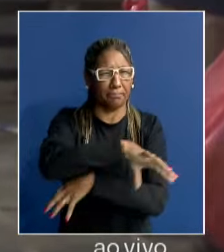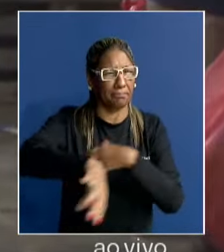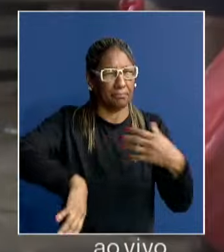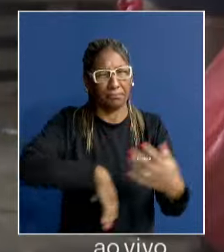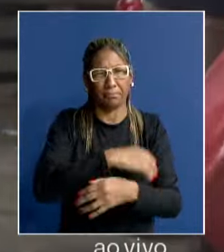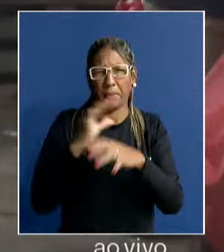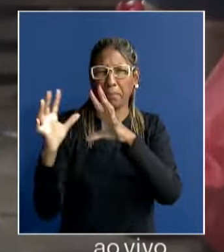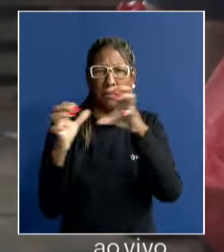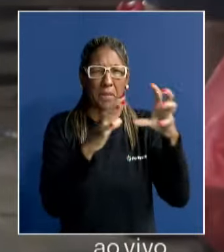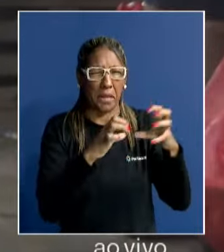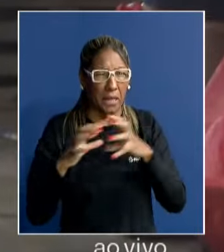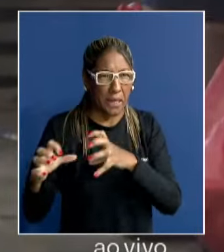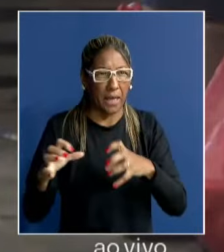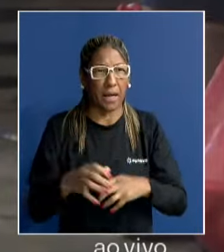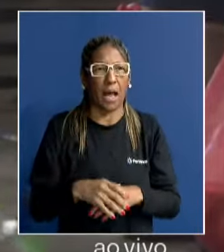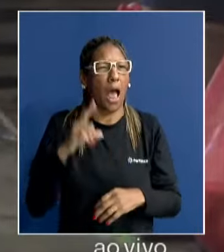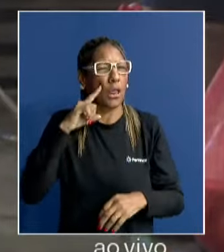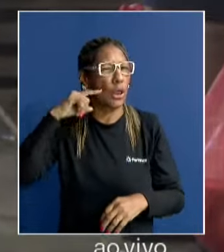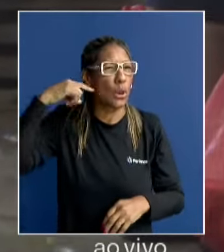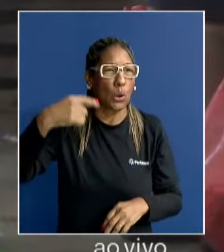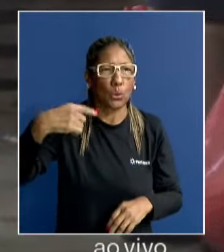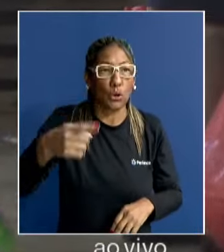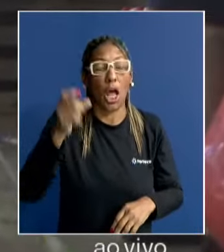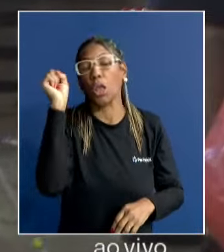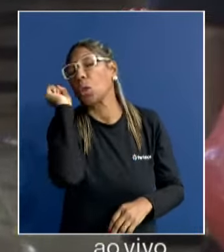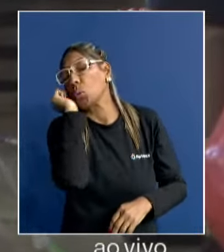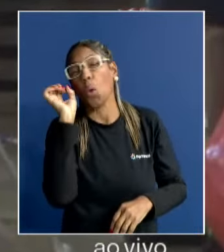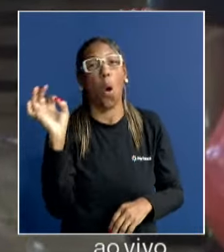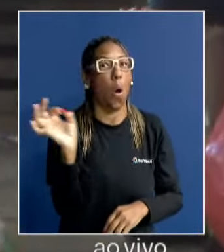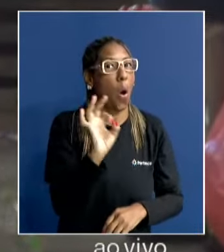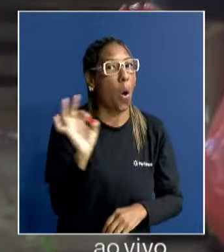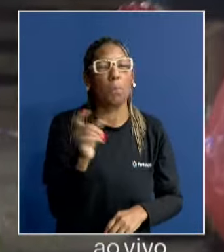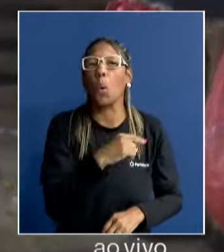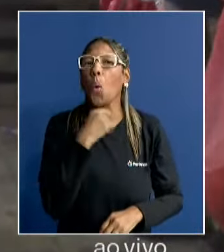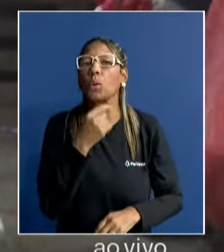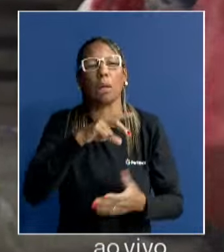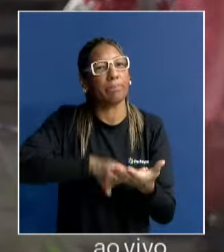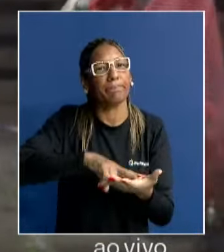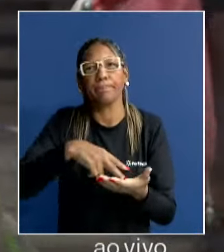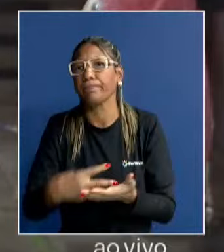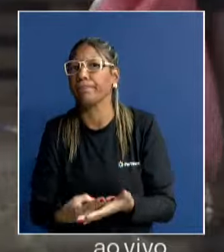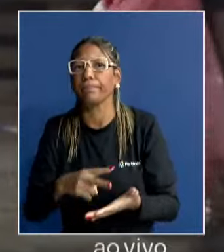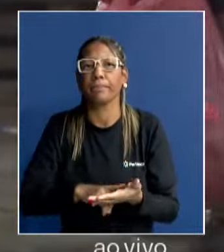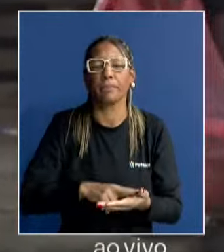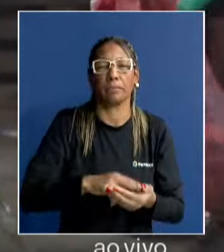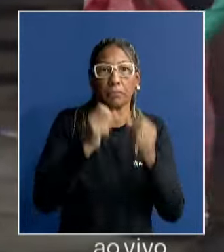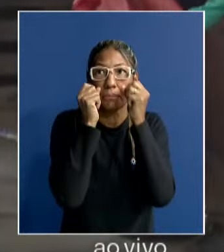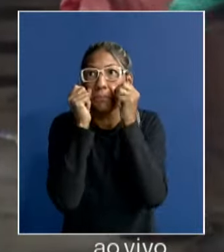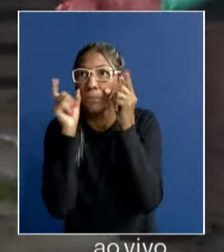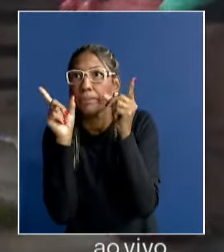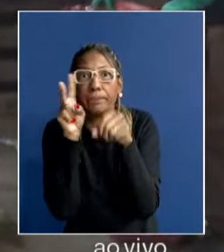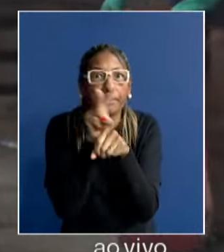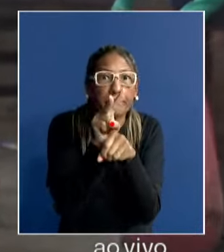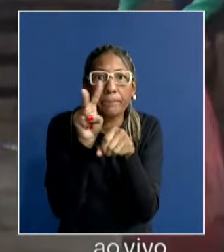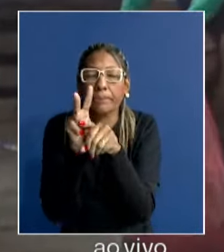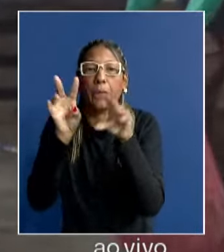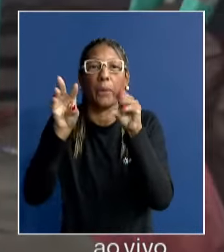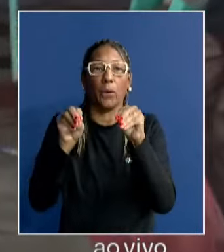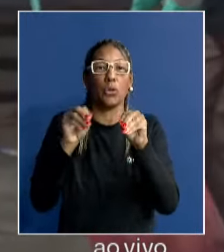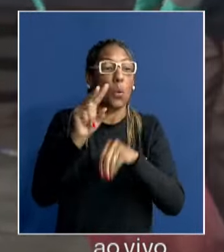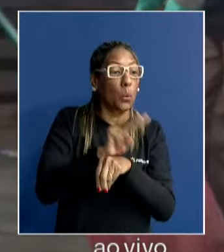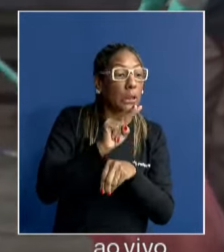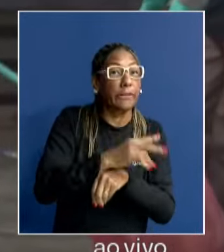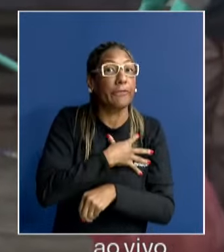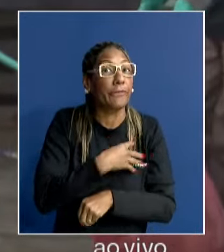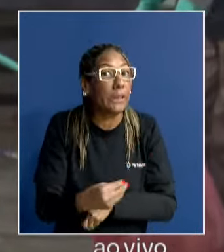é brigaiada, todos os dias a gente não dorme direito, a gente tem que ficar a noite toda acordado, né, cuidando dos nossos